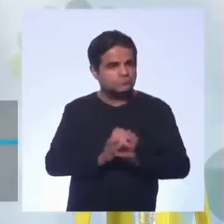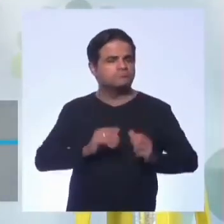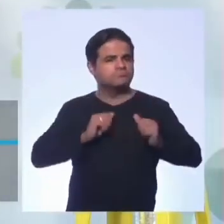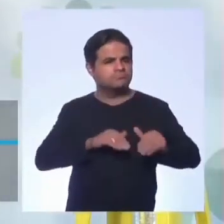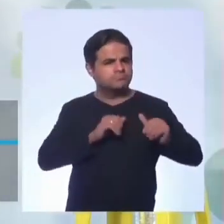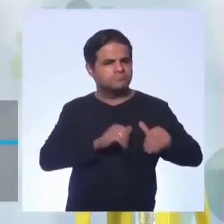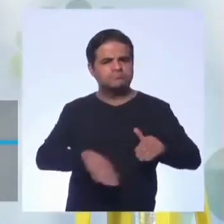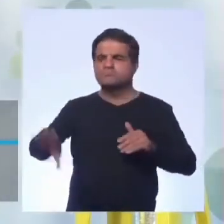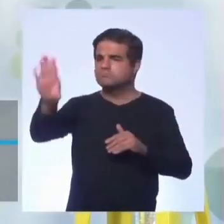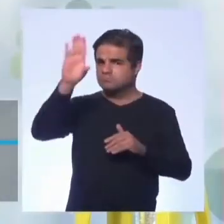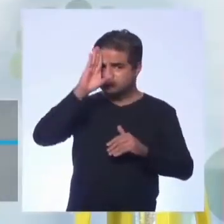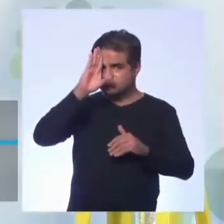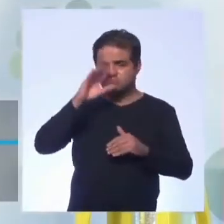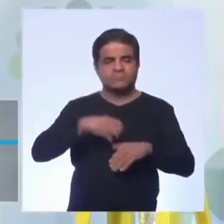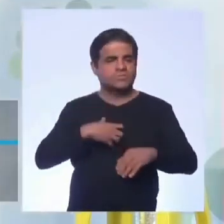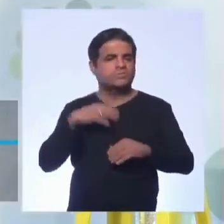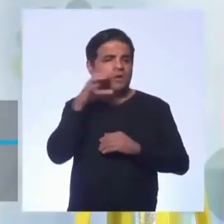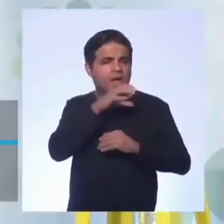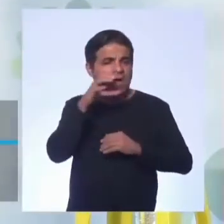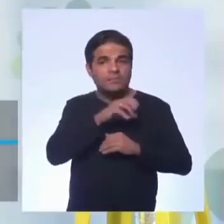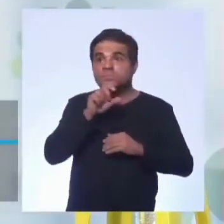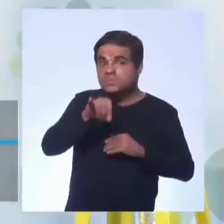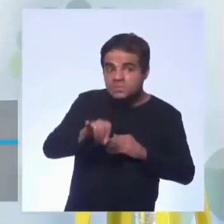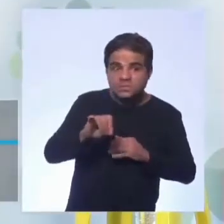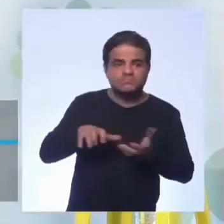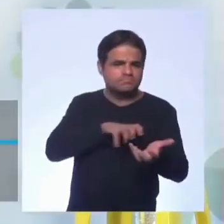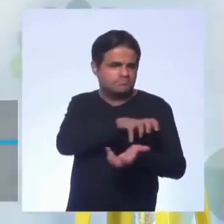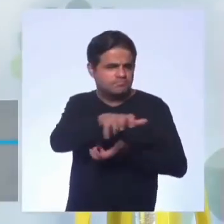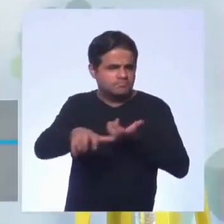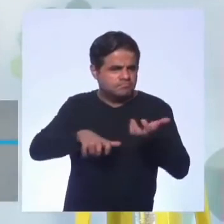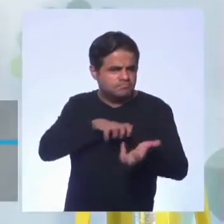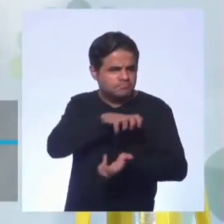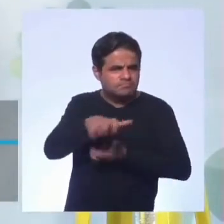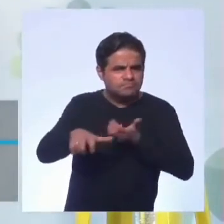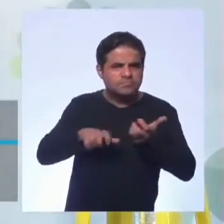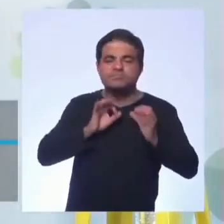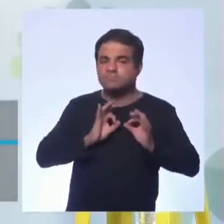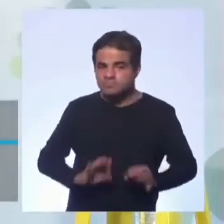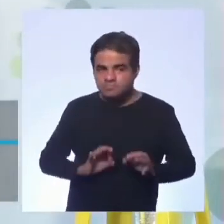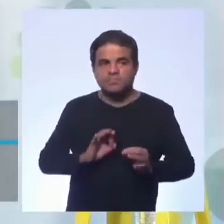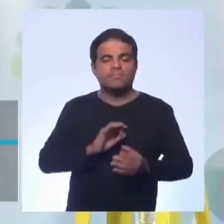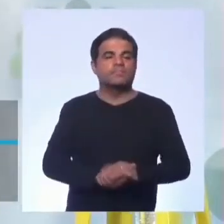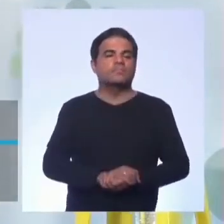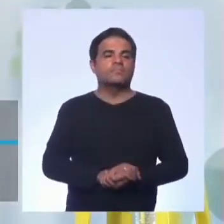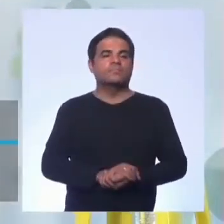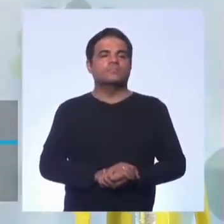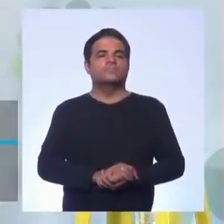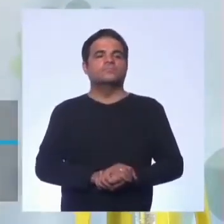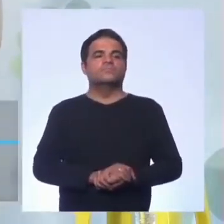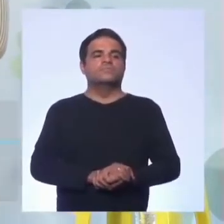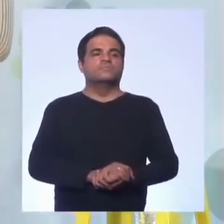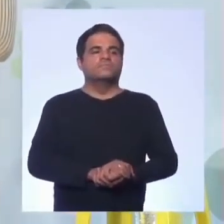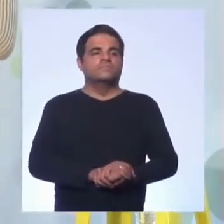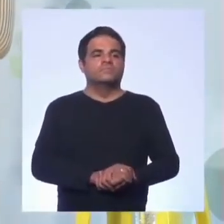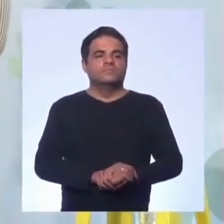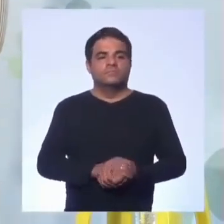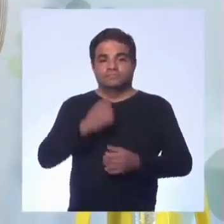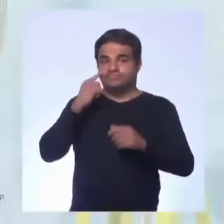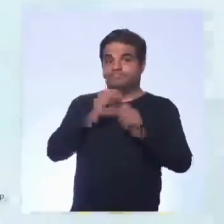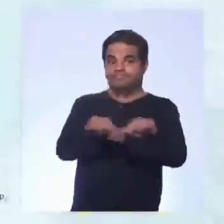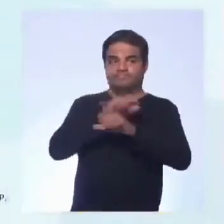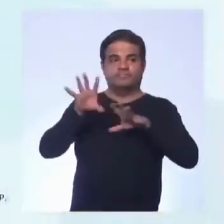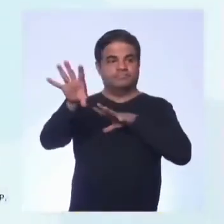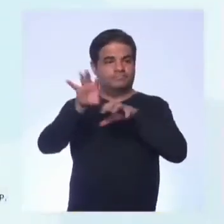forma rápida em caso de conflito. Legal? Vamos então para a tela,